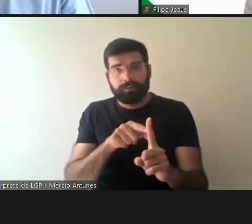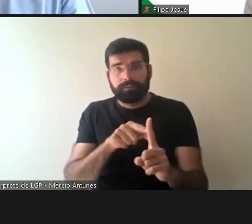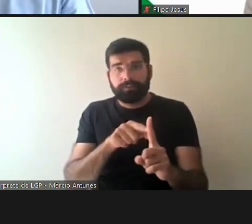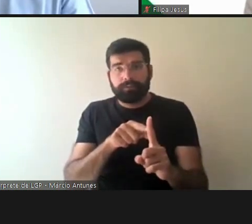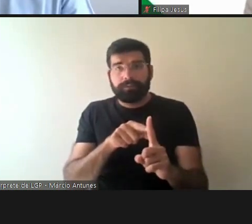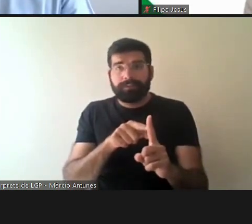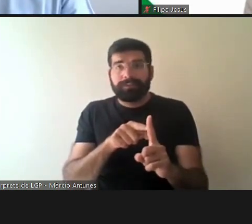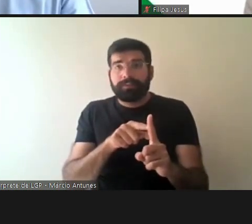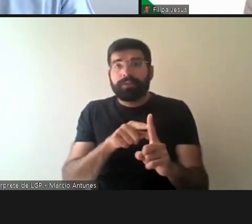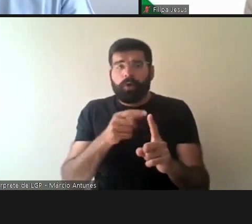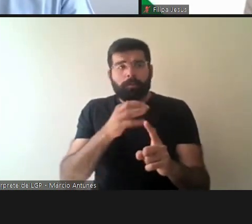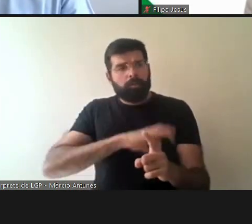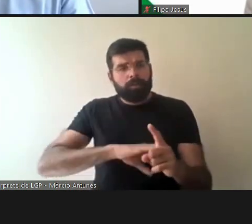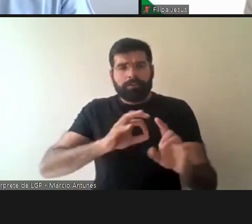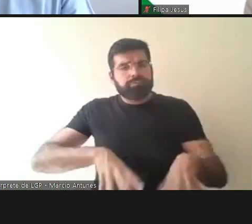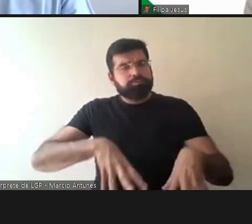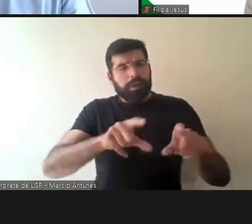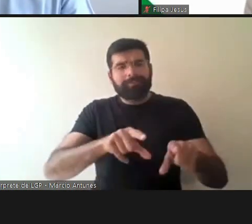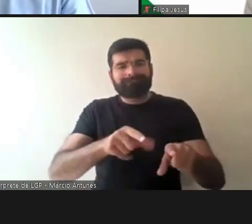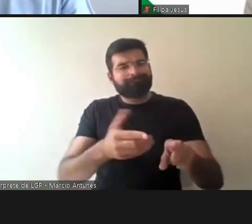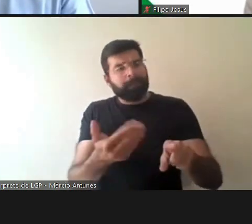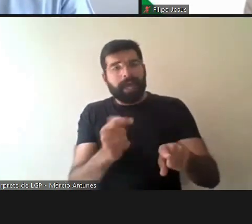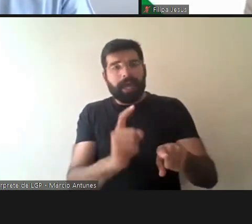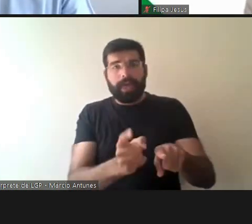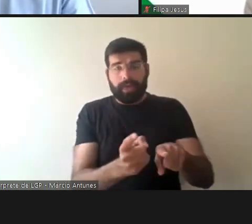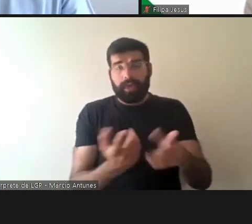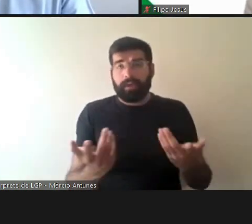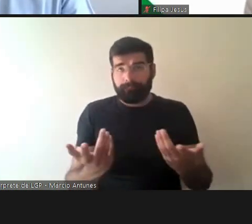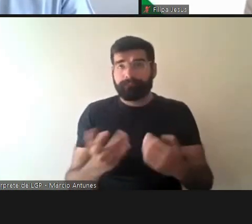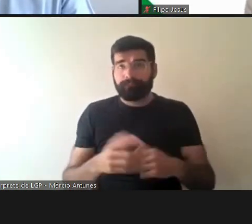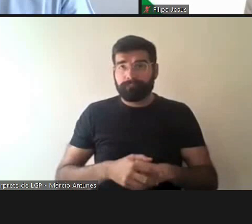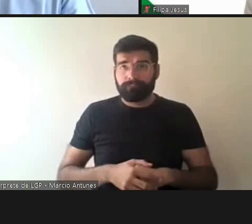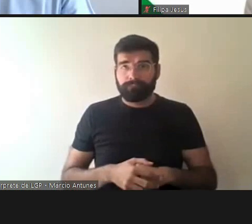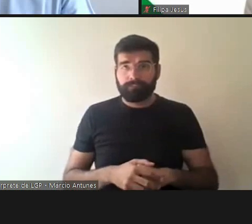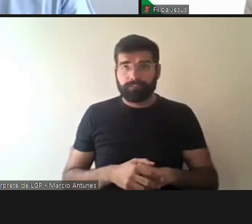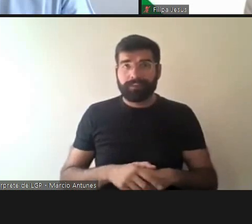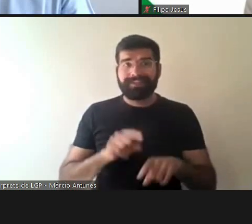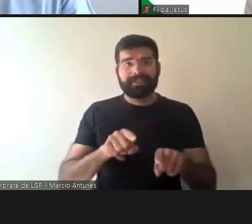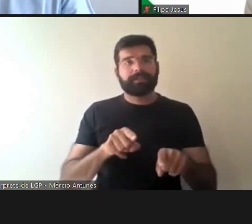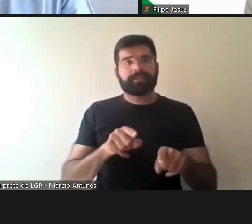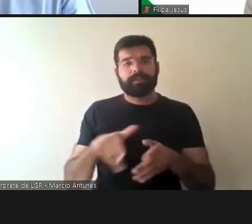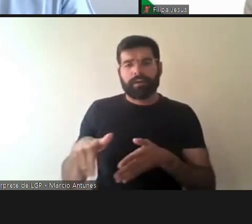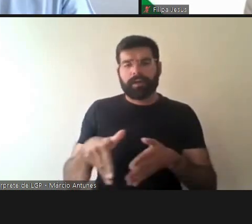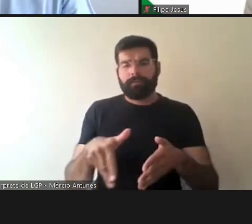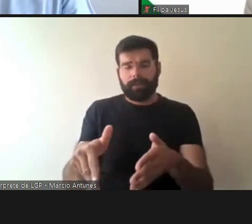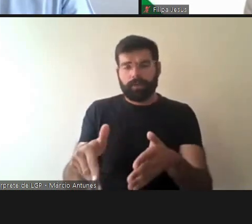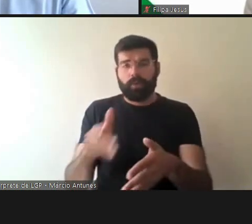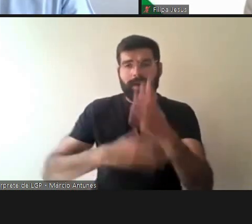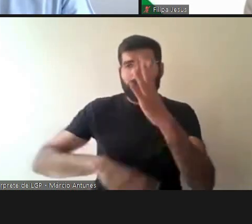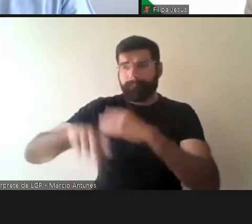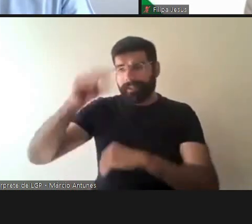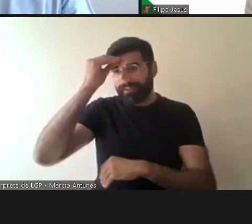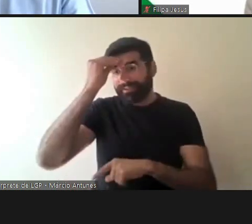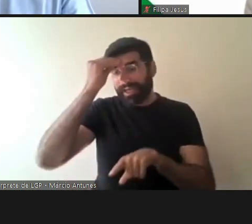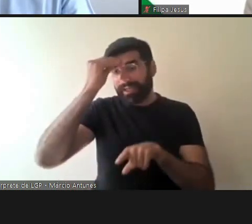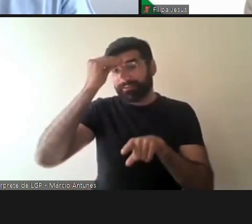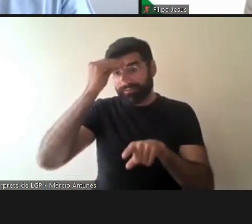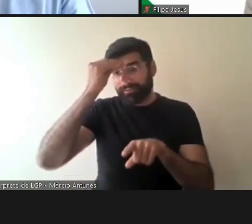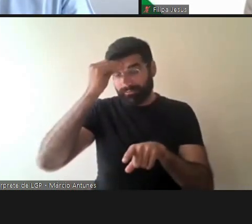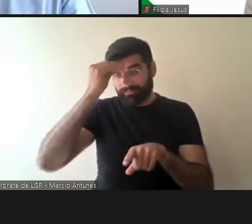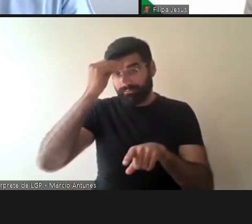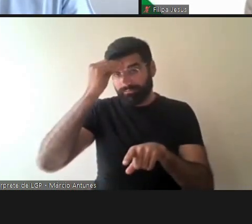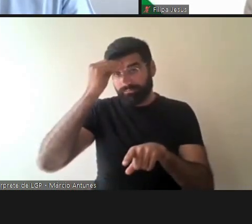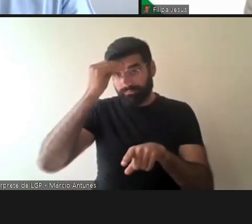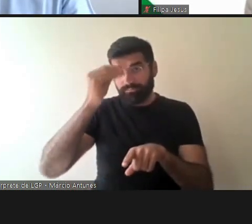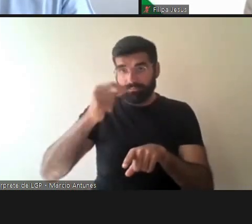ao desempenho profissional. E é este caminho de aprendizagem,